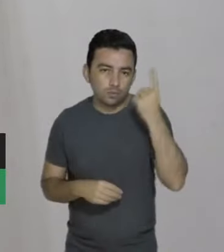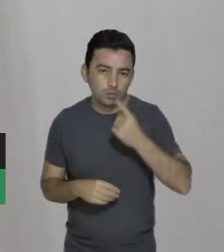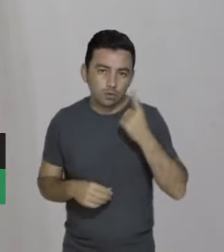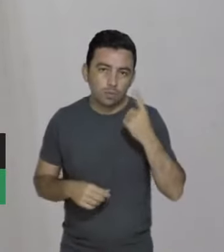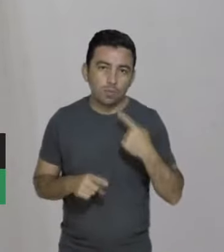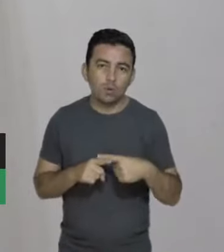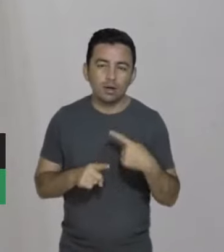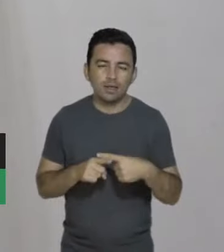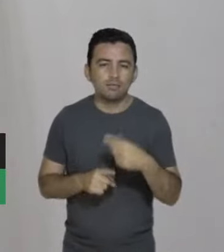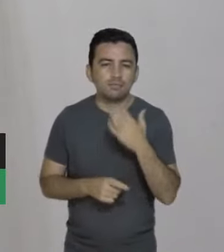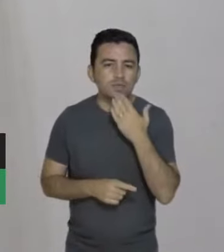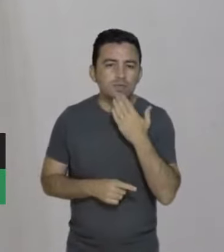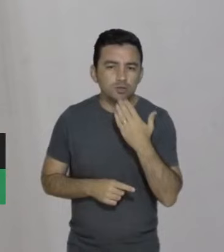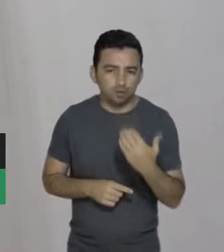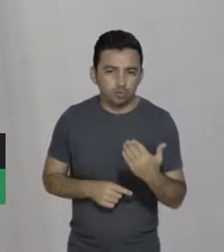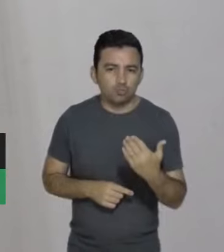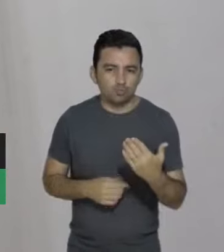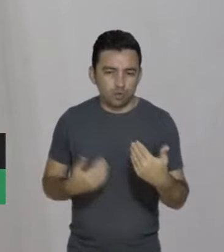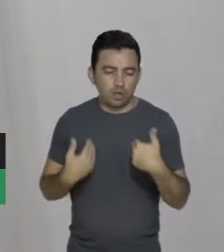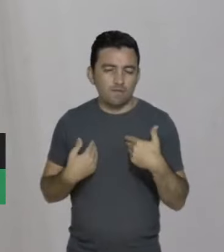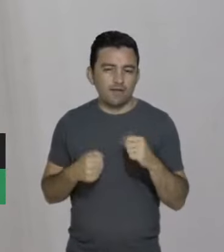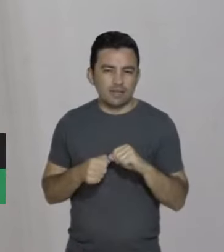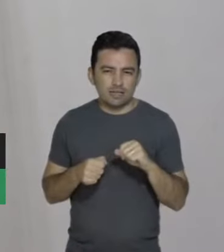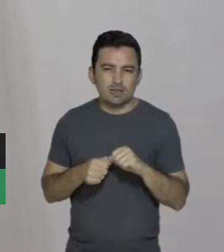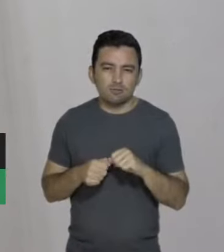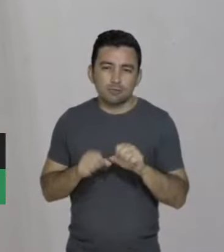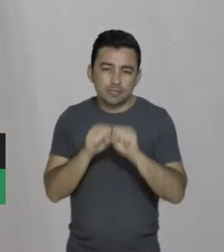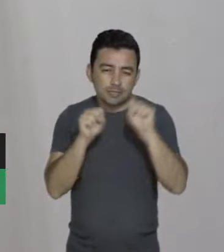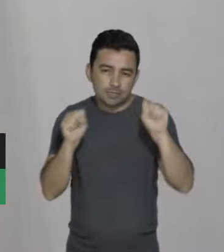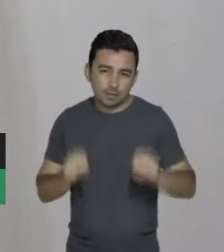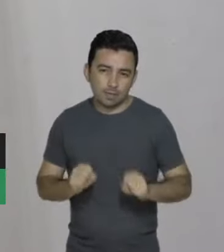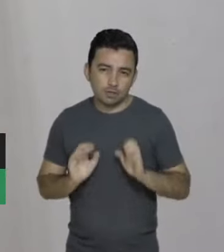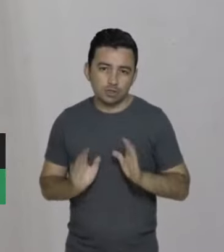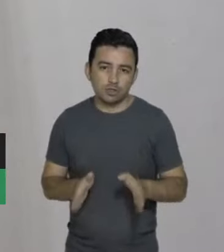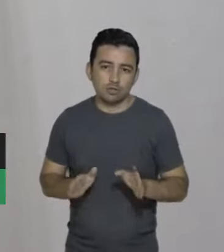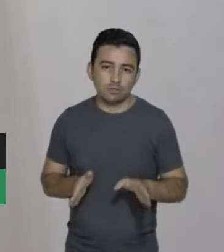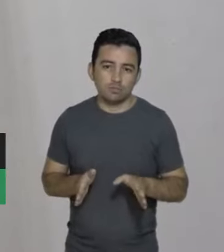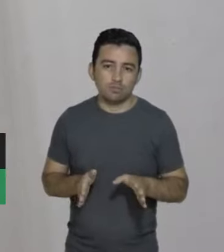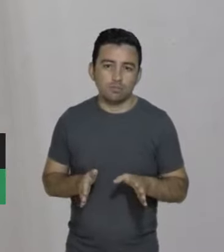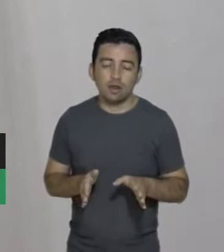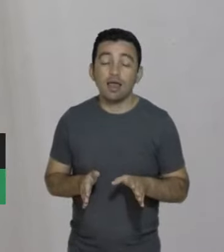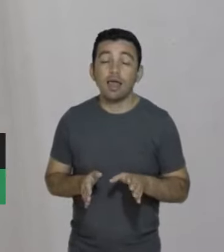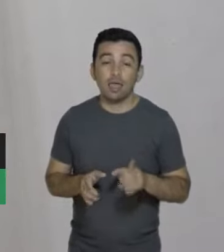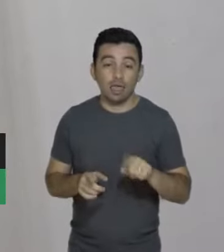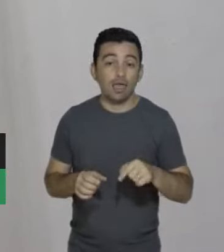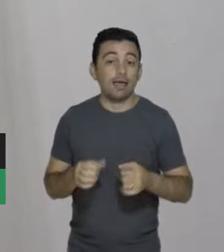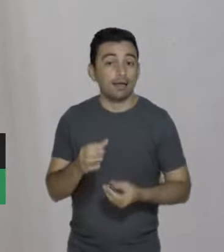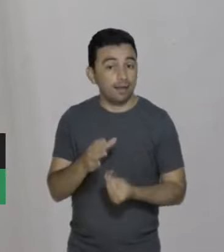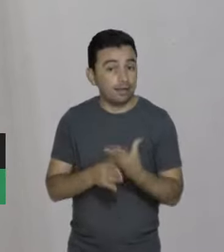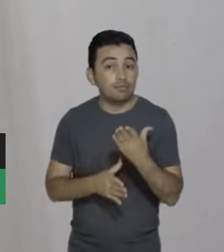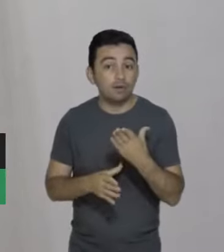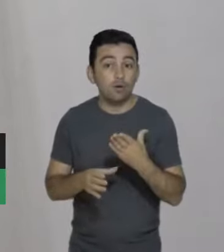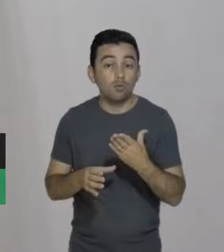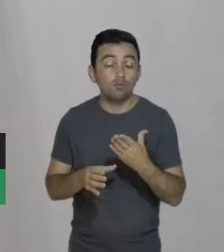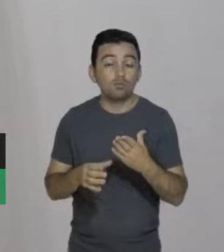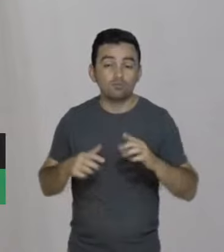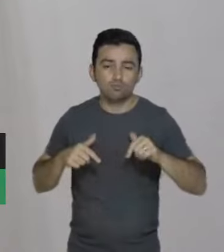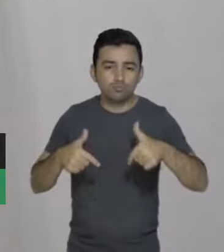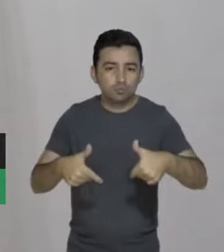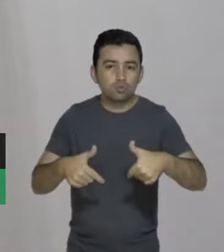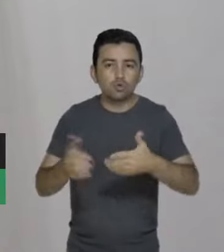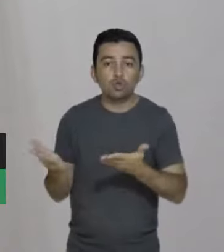uma solicitação que eu faço e que tá no sistema tramitando que é para formação da frente parlamentar da Juventude